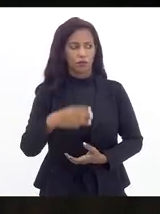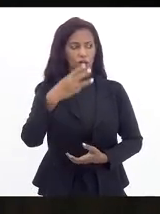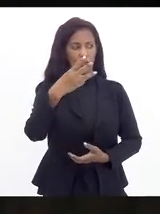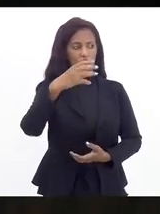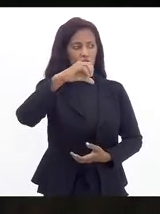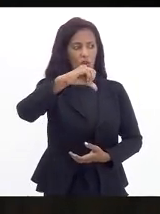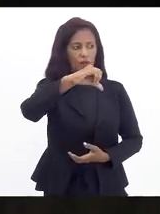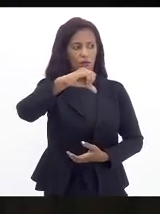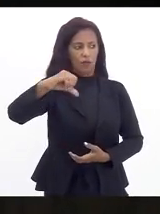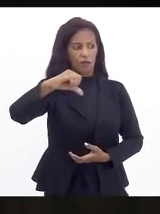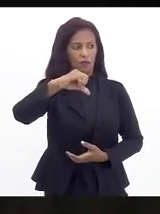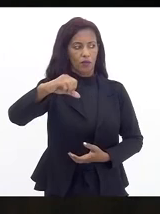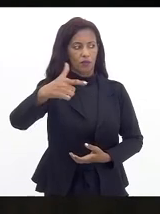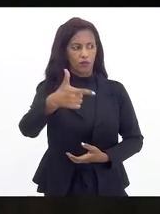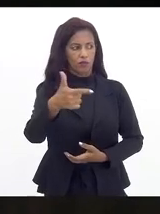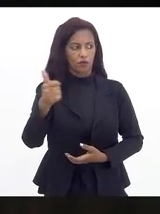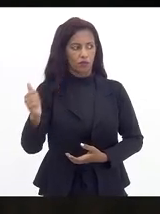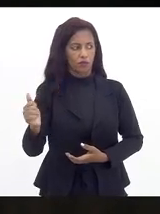3999 de 21